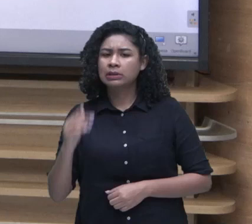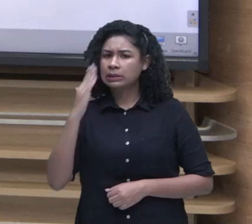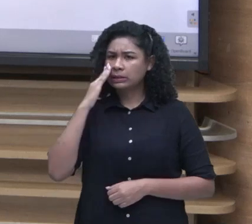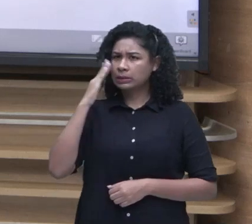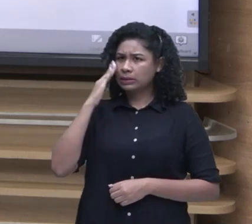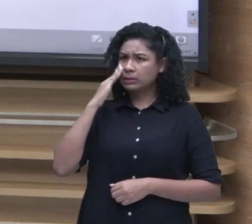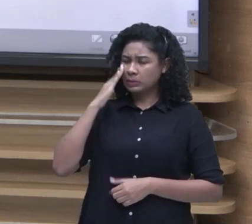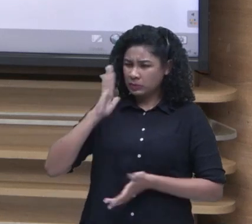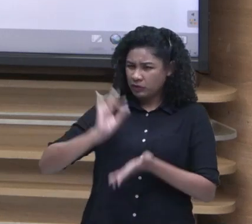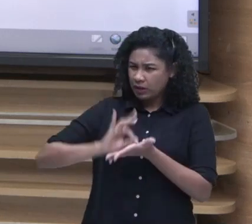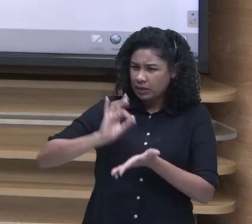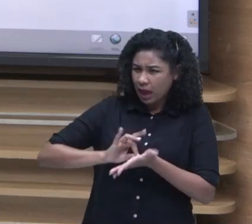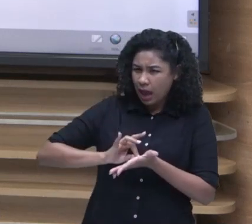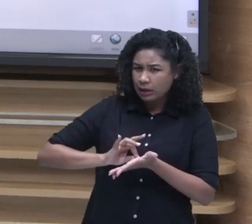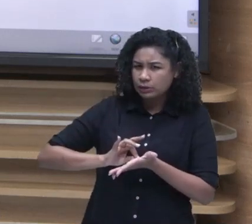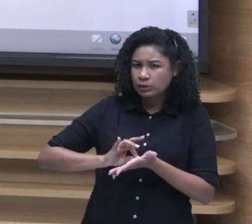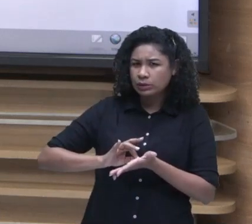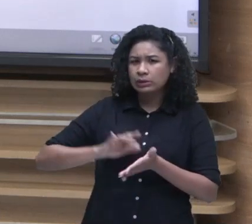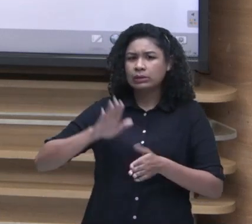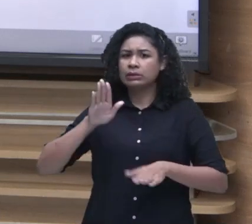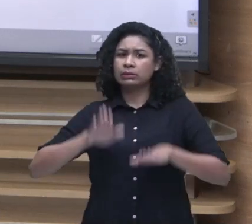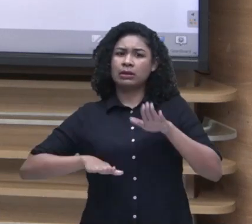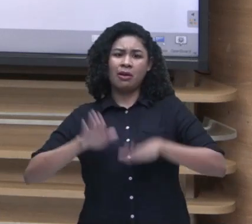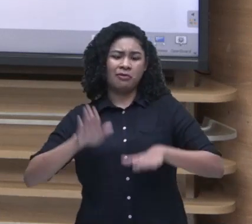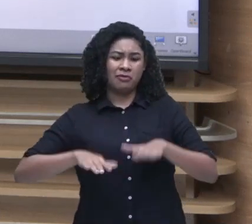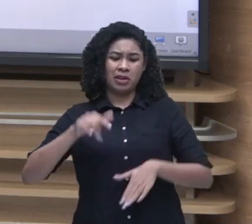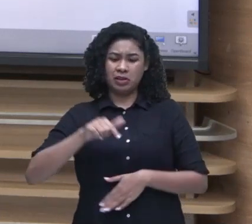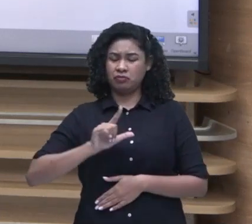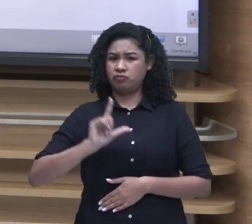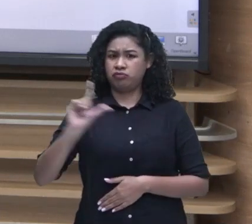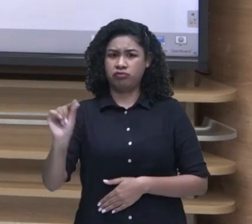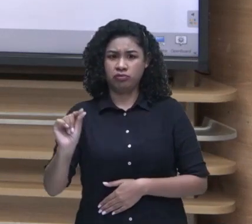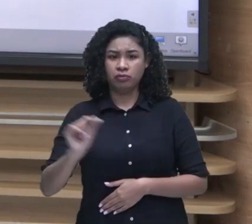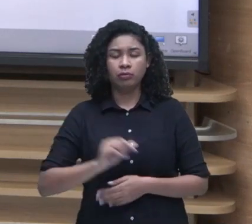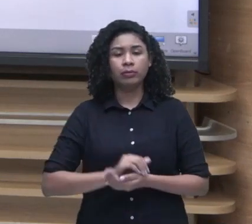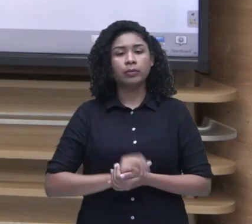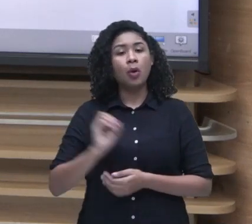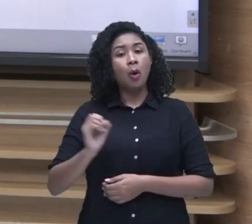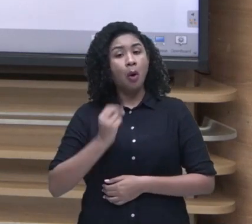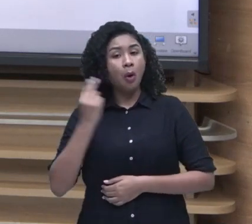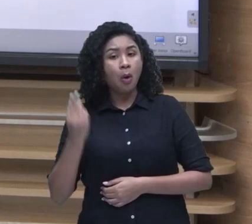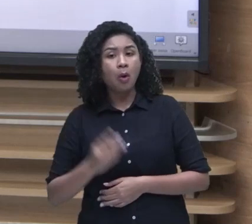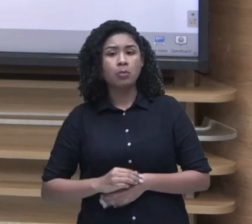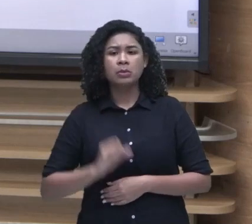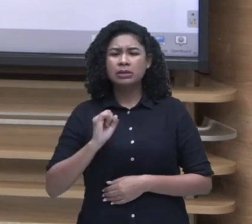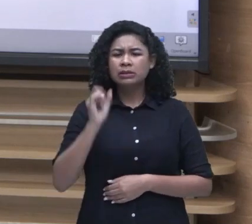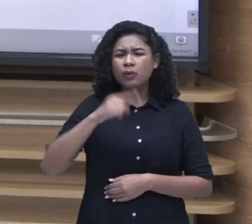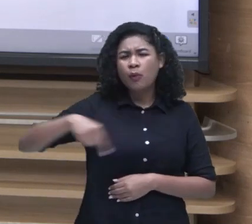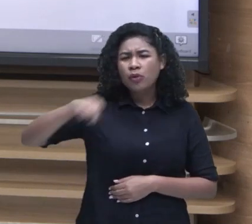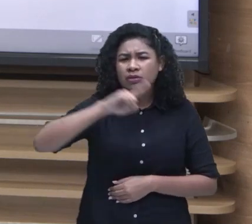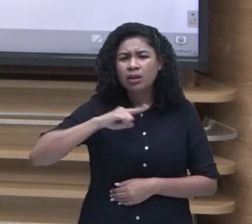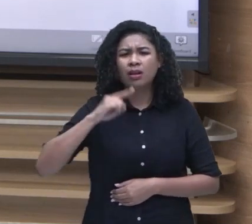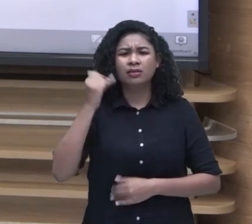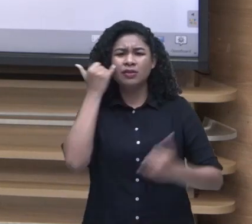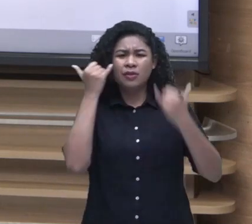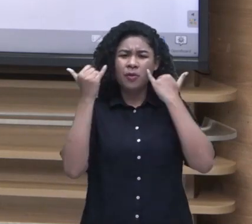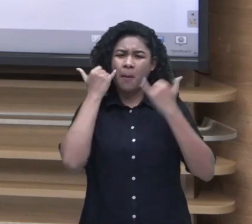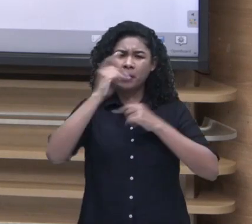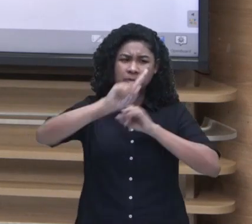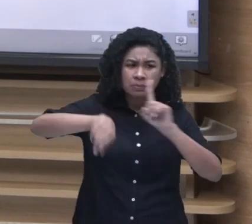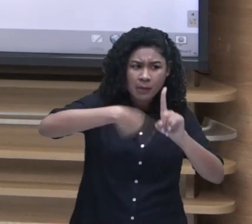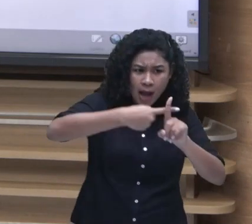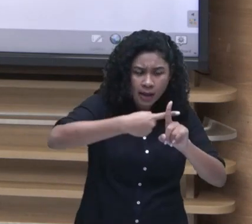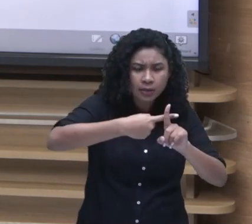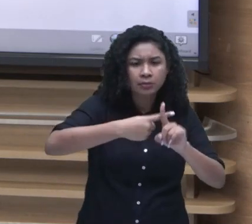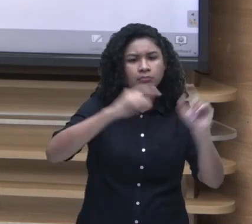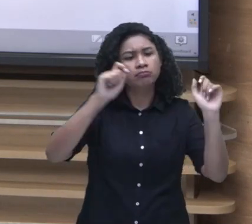mais aqui. Caso você consiga mais informações, avise-me. Então, dá para a gente perceber tanto